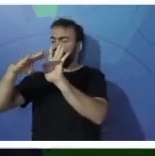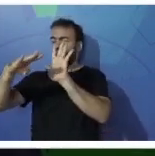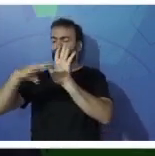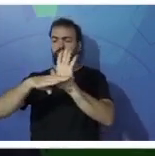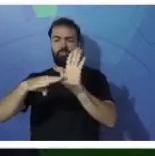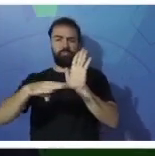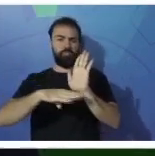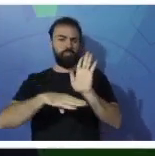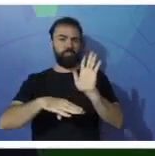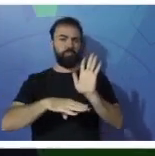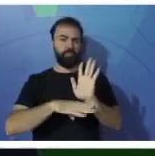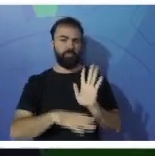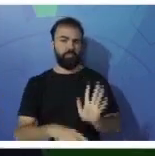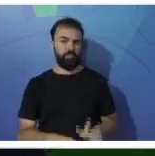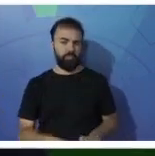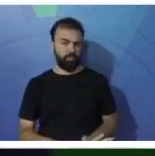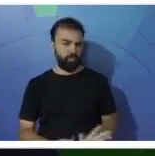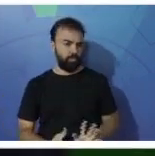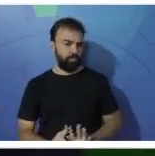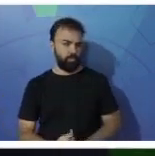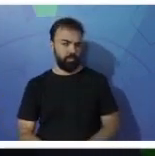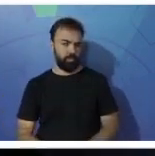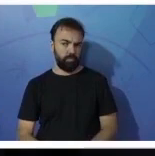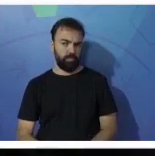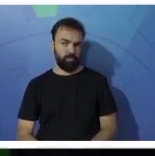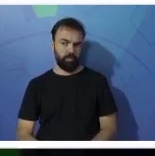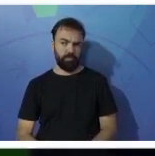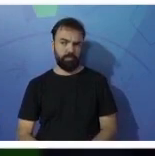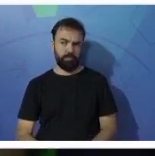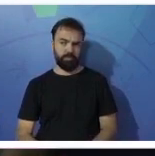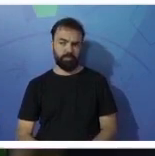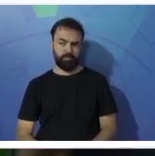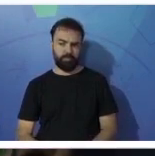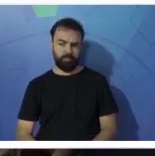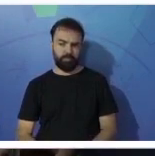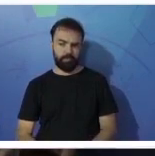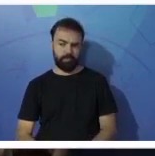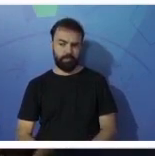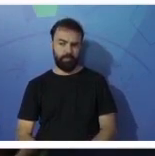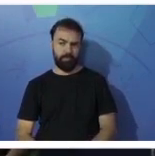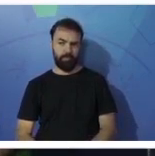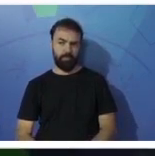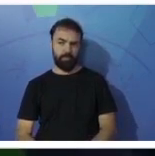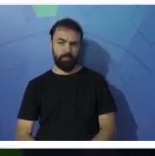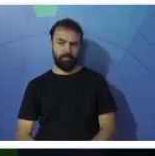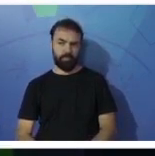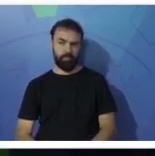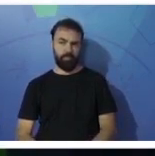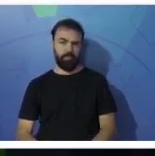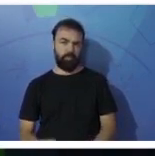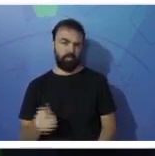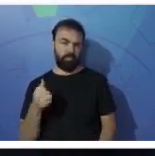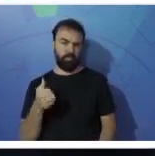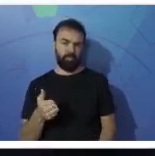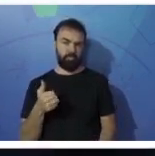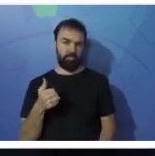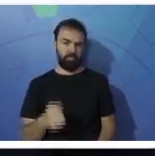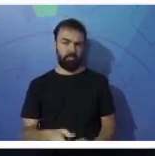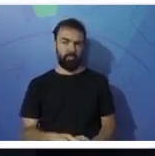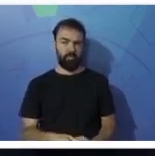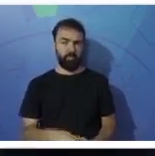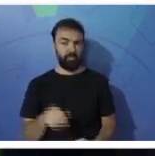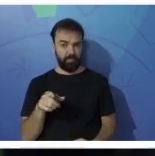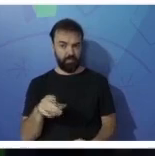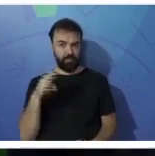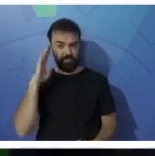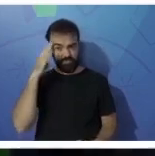de quem escreveu a carta e a observação, o pós-escrito. Ah, agora ficou muito fácil o